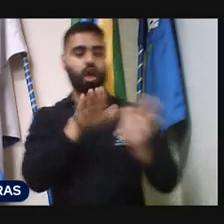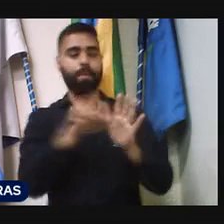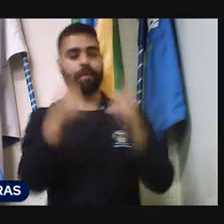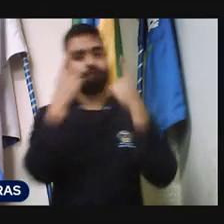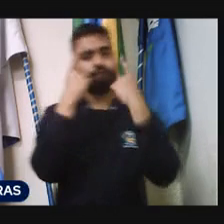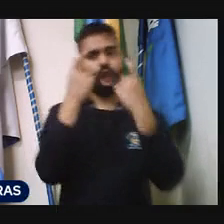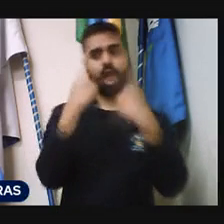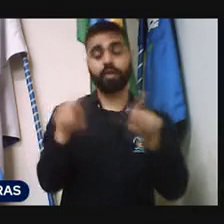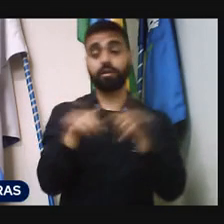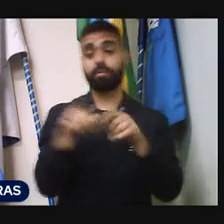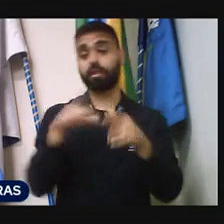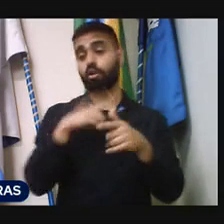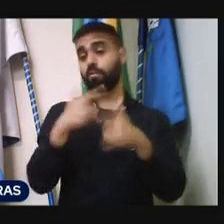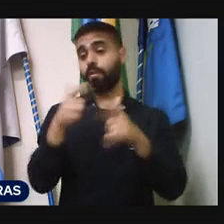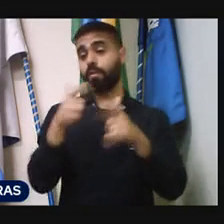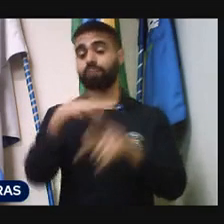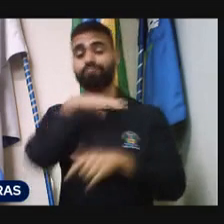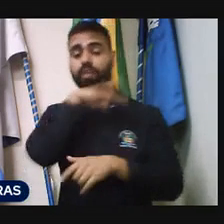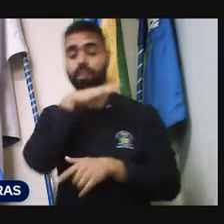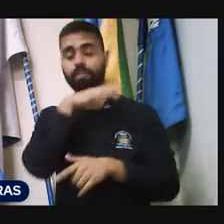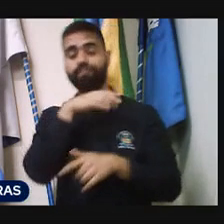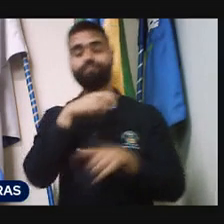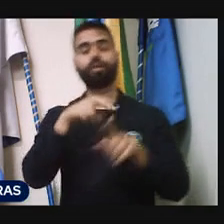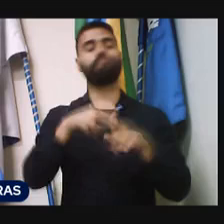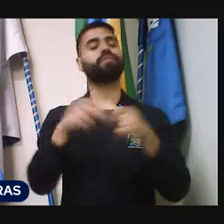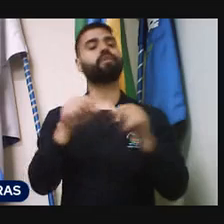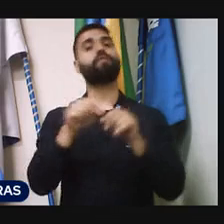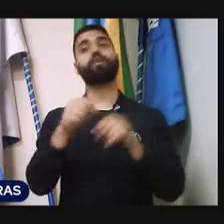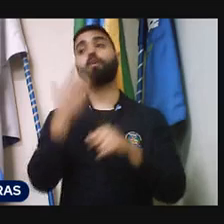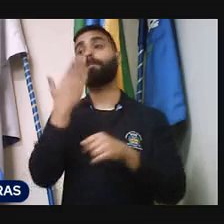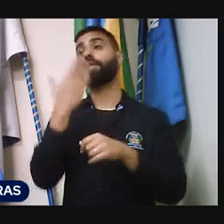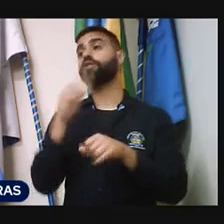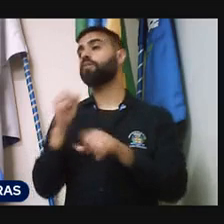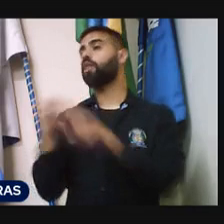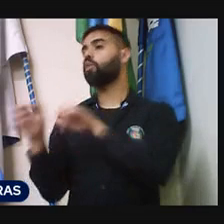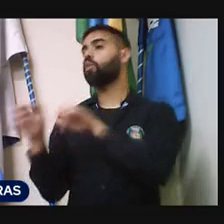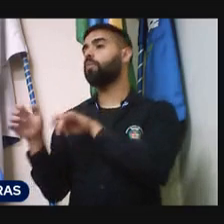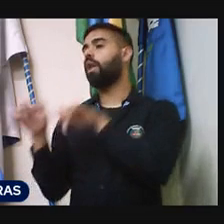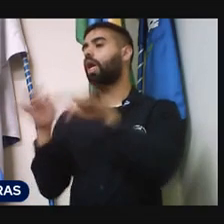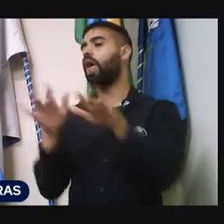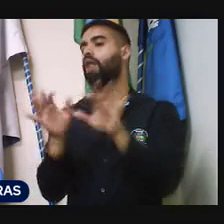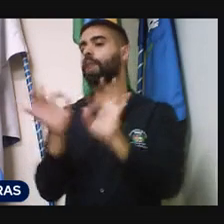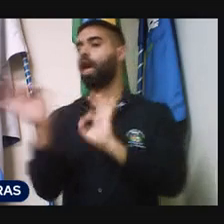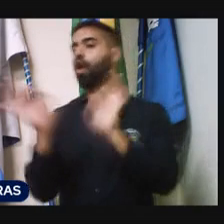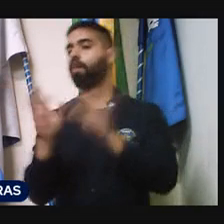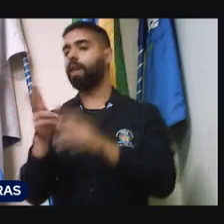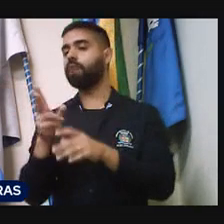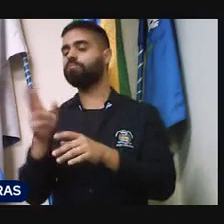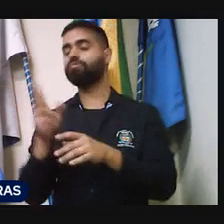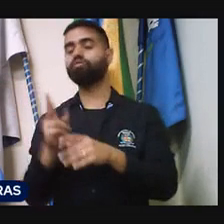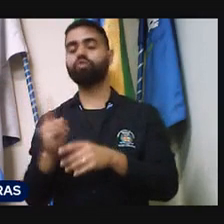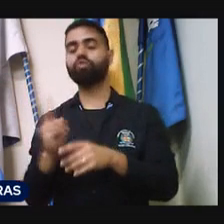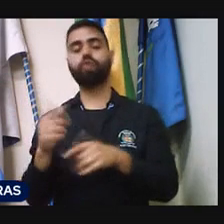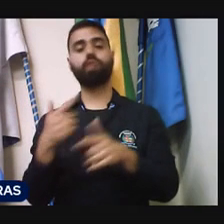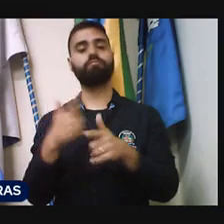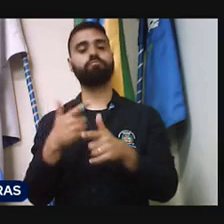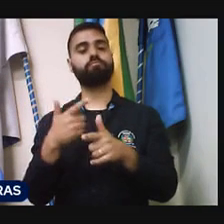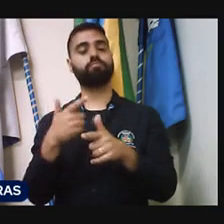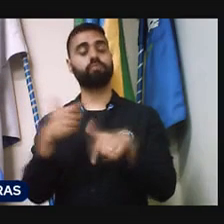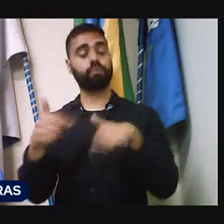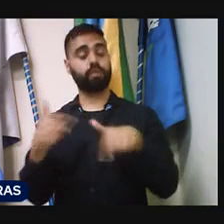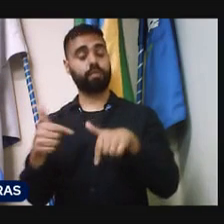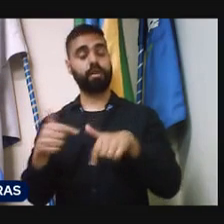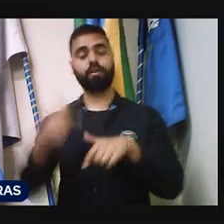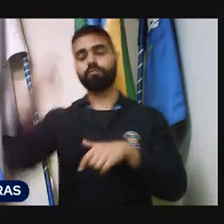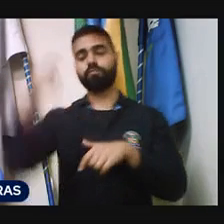violência também de ataque de animais assim sendo solicito retorno da equipe para complemento e finalização do serviço de manutenção